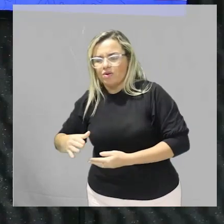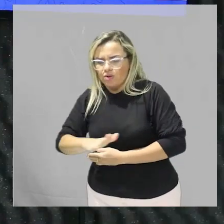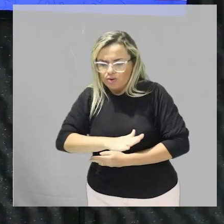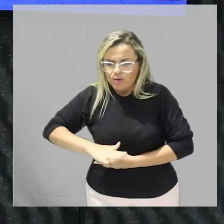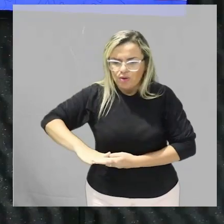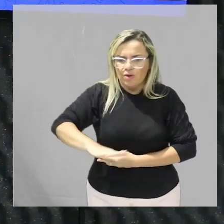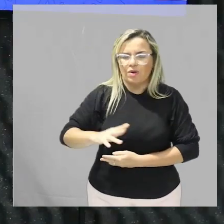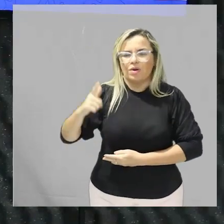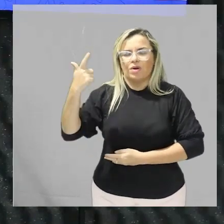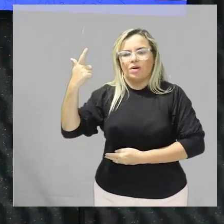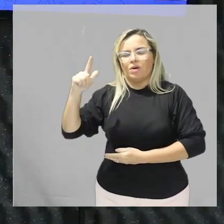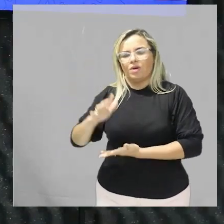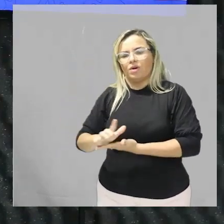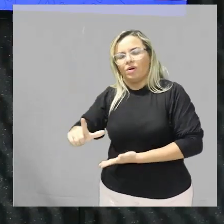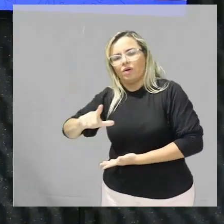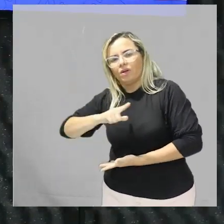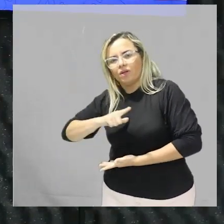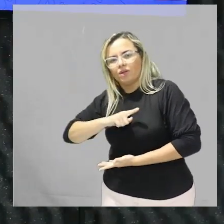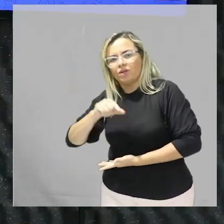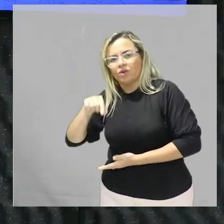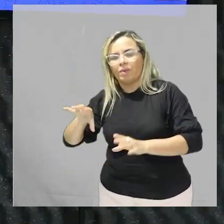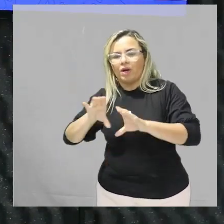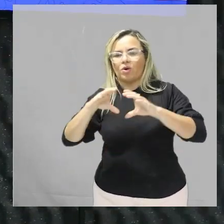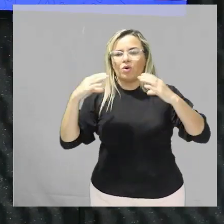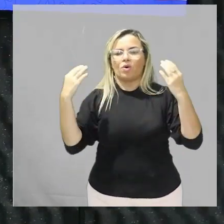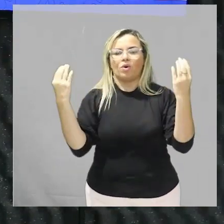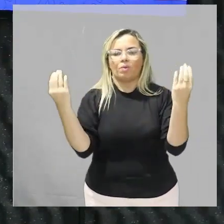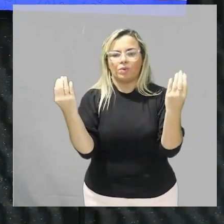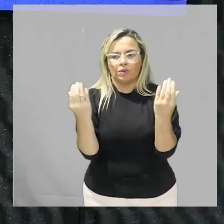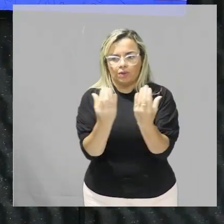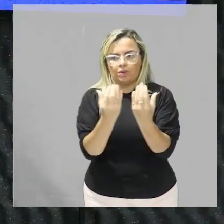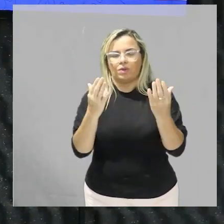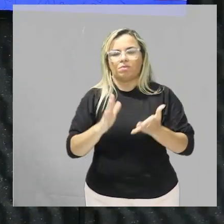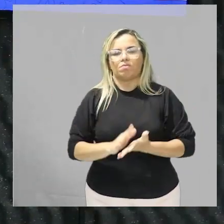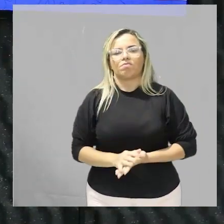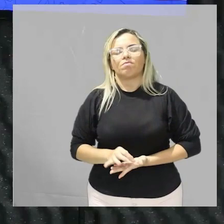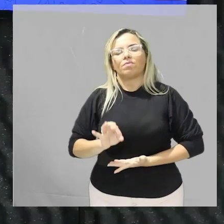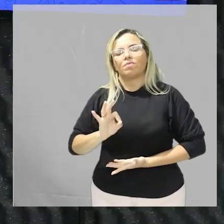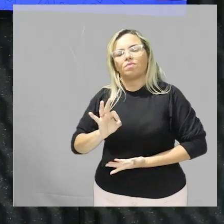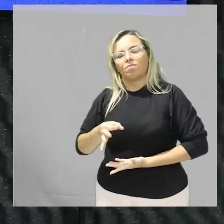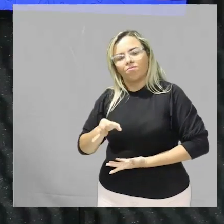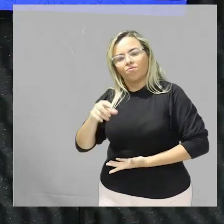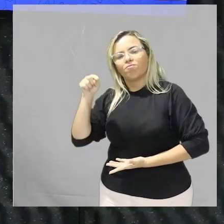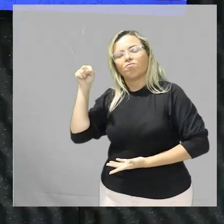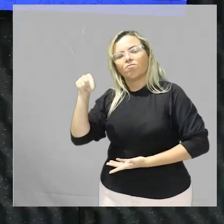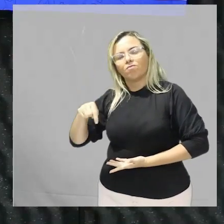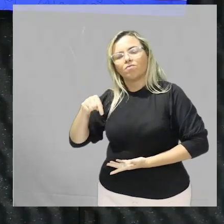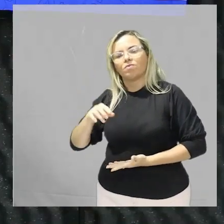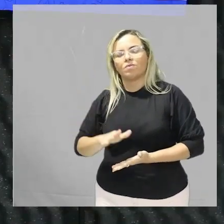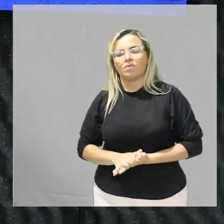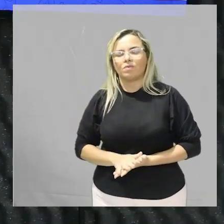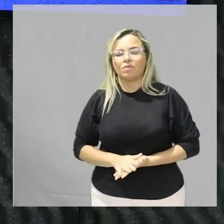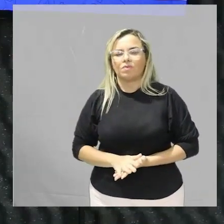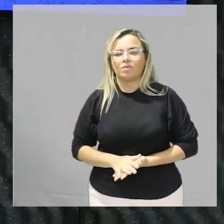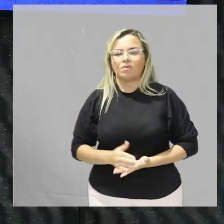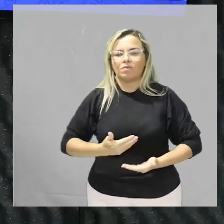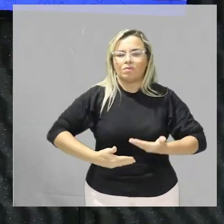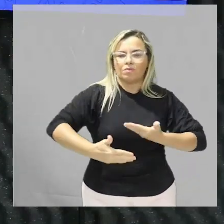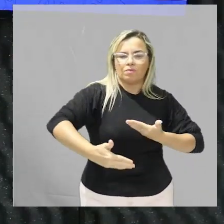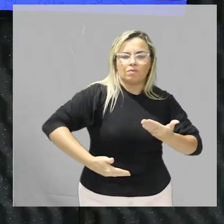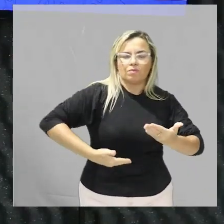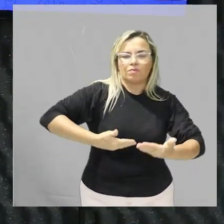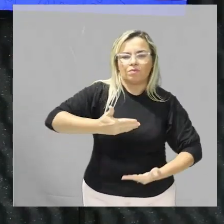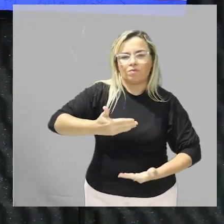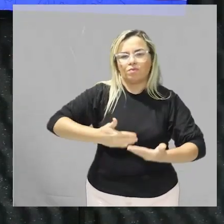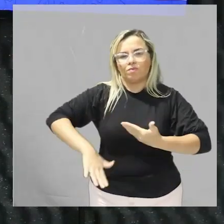ambiente. E aí eu tenho agora uma comunidade, tá certo? E aí uma comunidade convivendo no